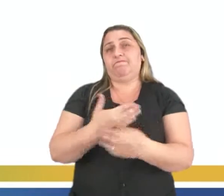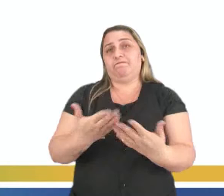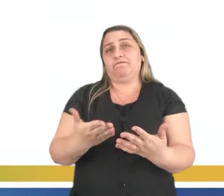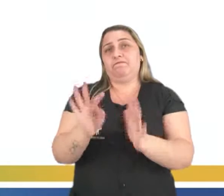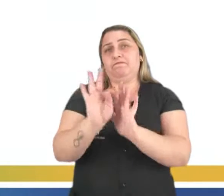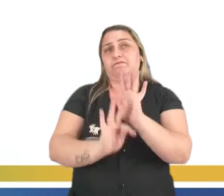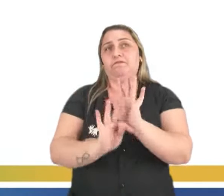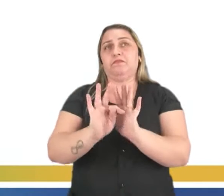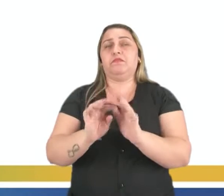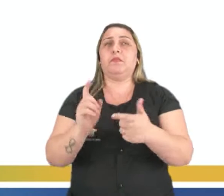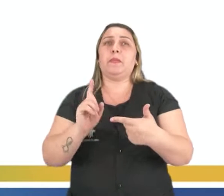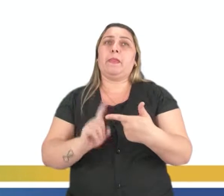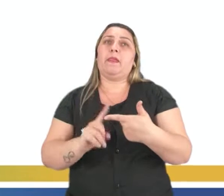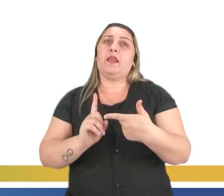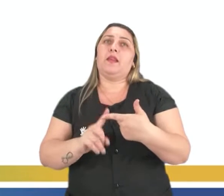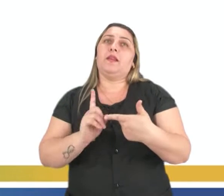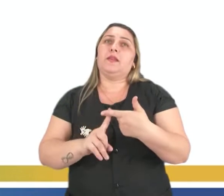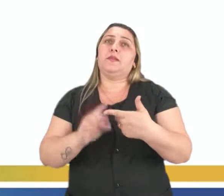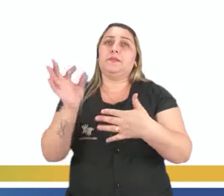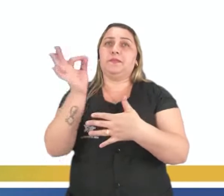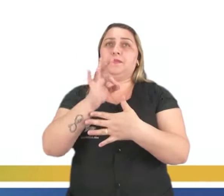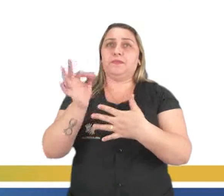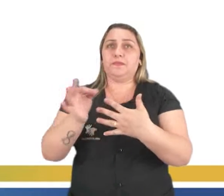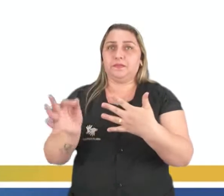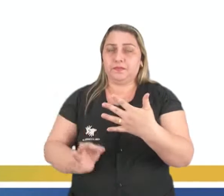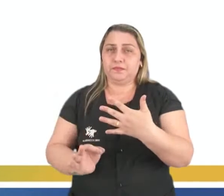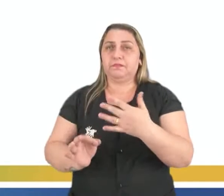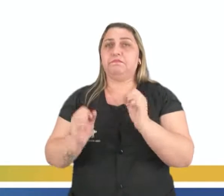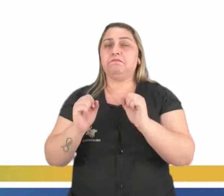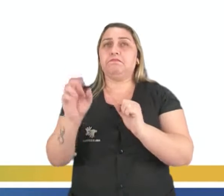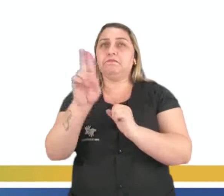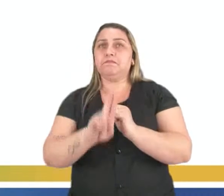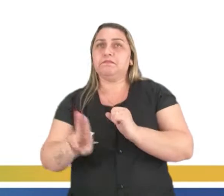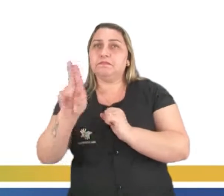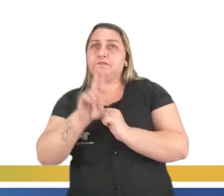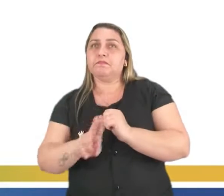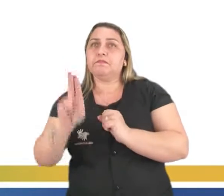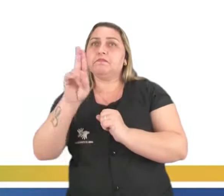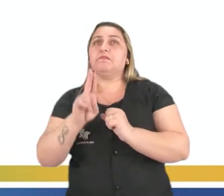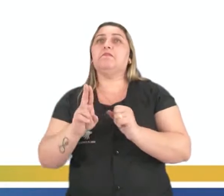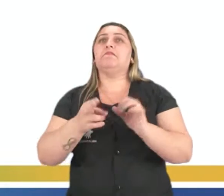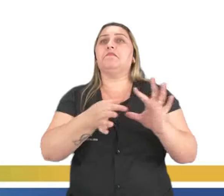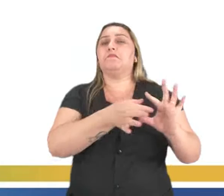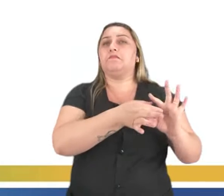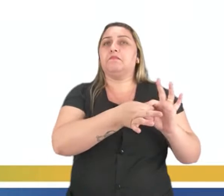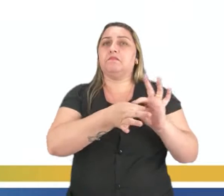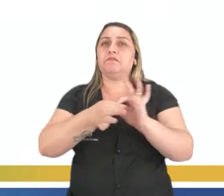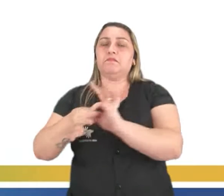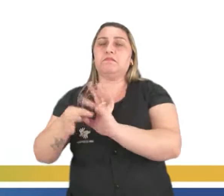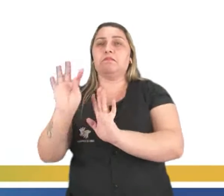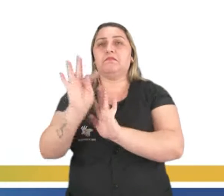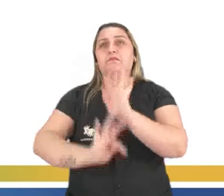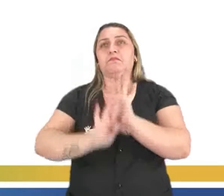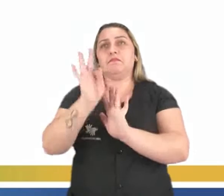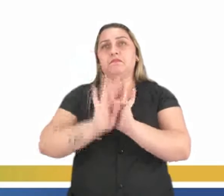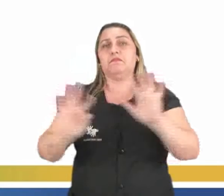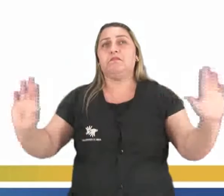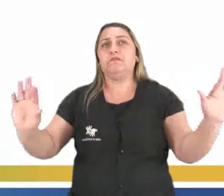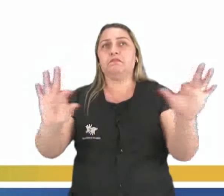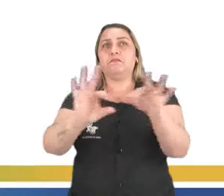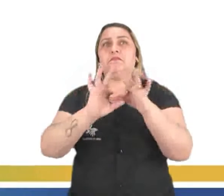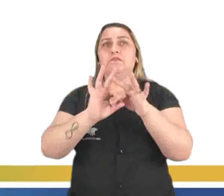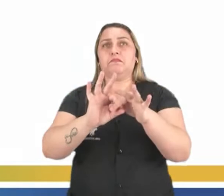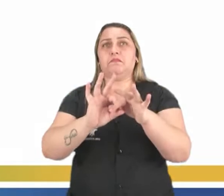todo. Questão 2. Um dos elementos que podem ser usados para garantir a coesão textual são os